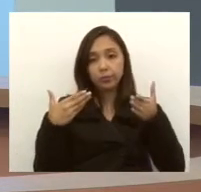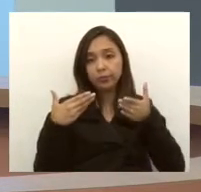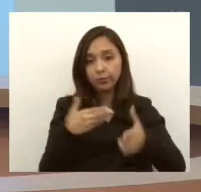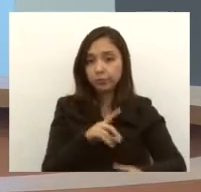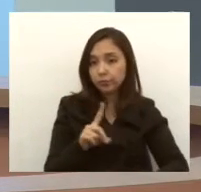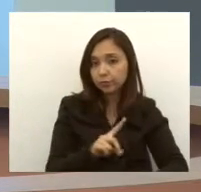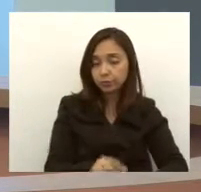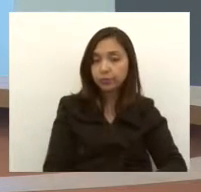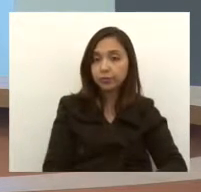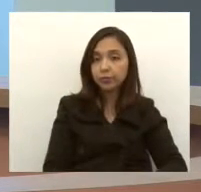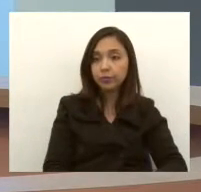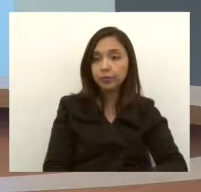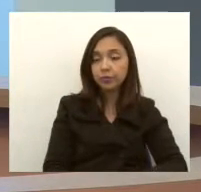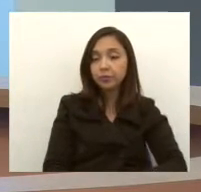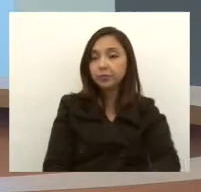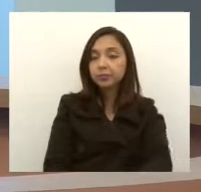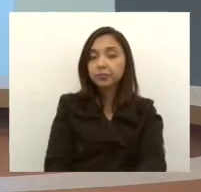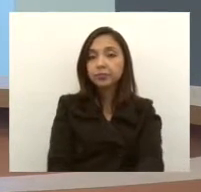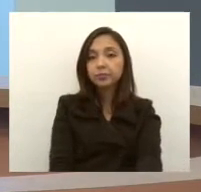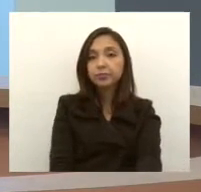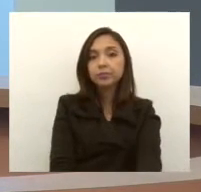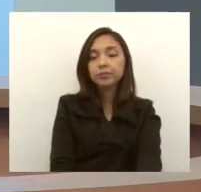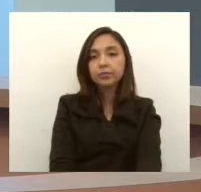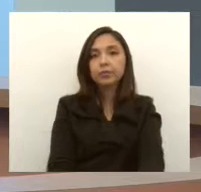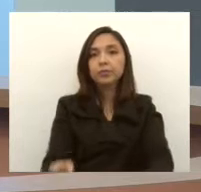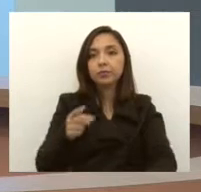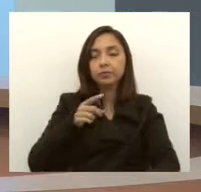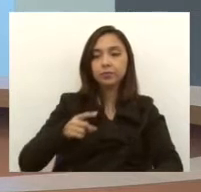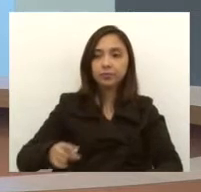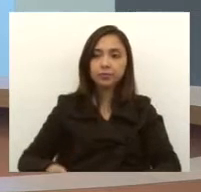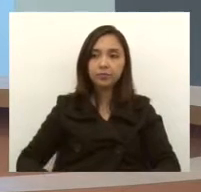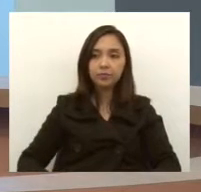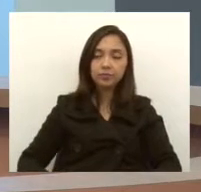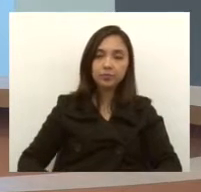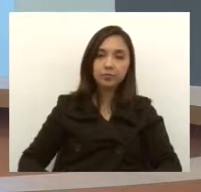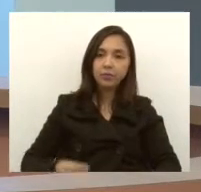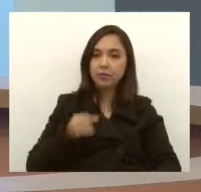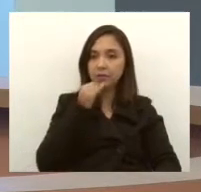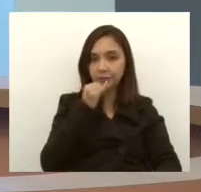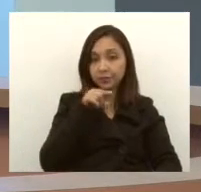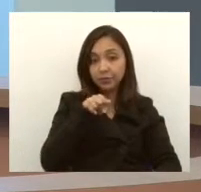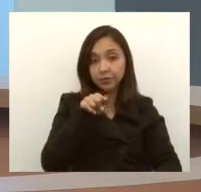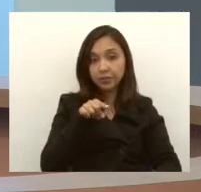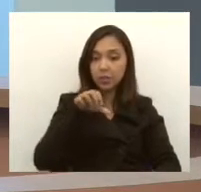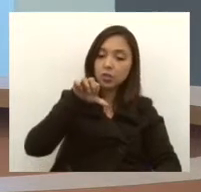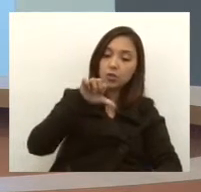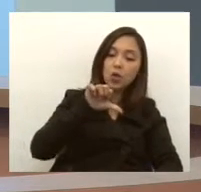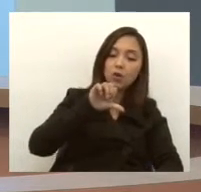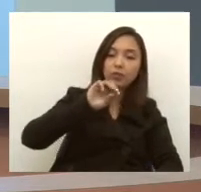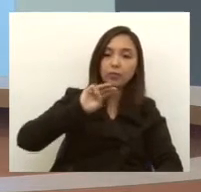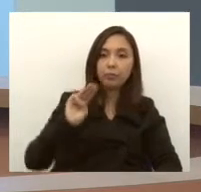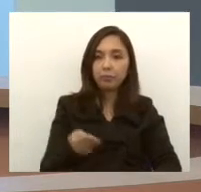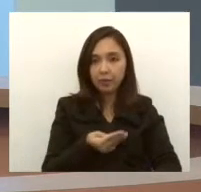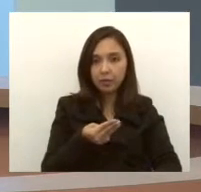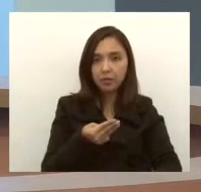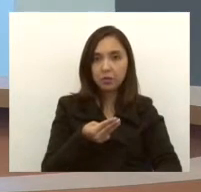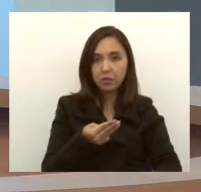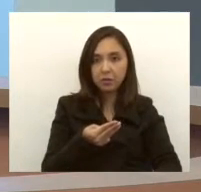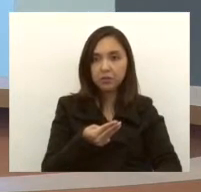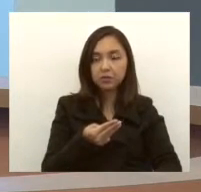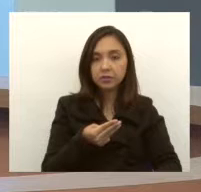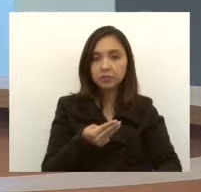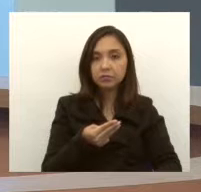disso, não tenho dúvida. Você provisionar 9 milhões e meio de